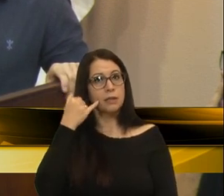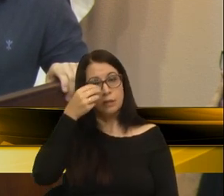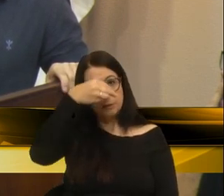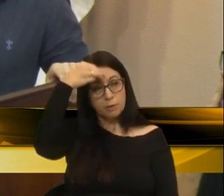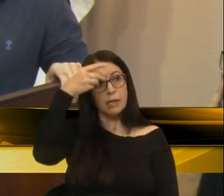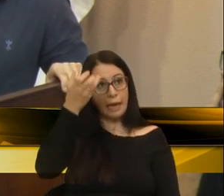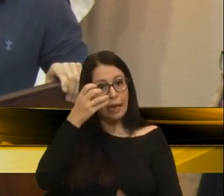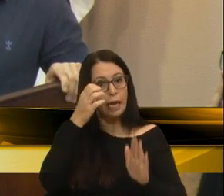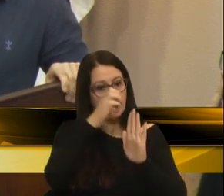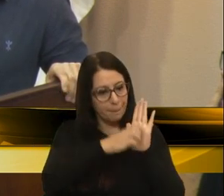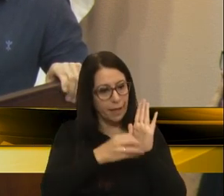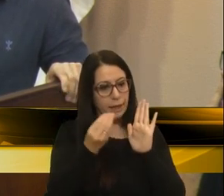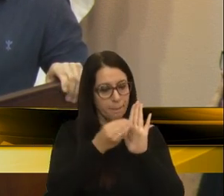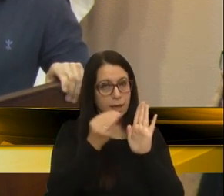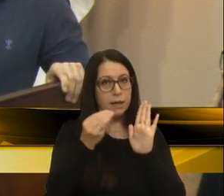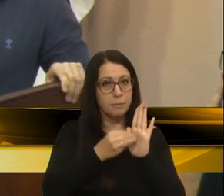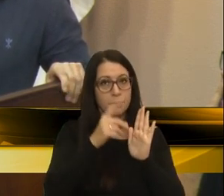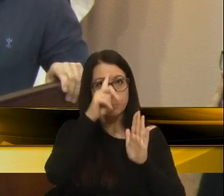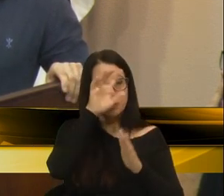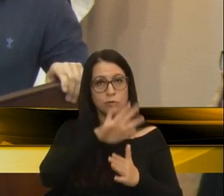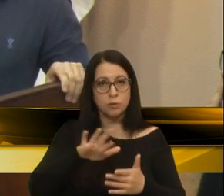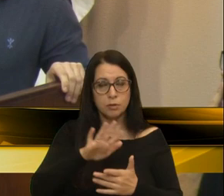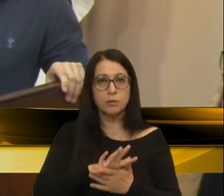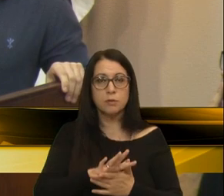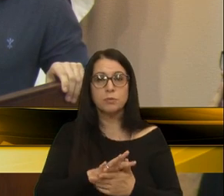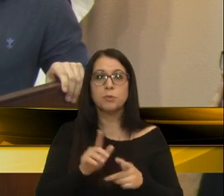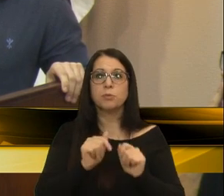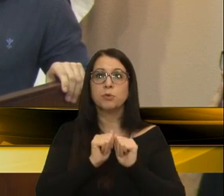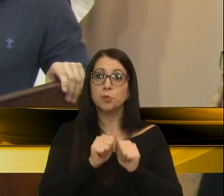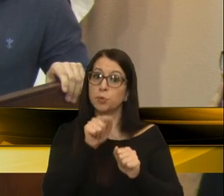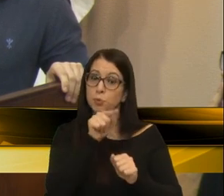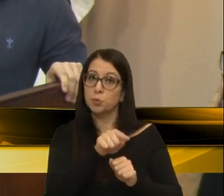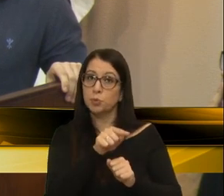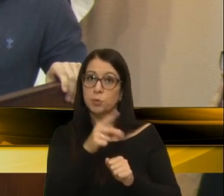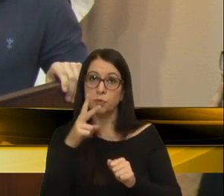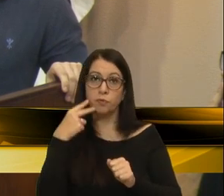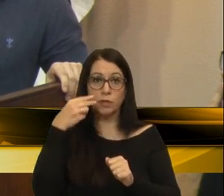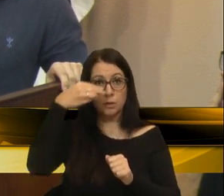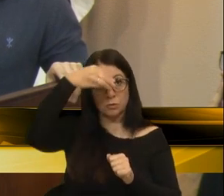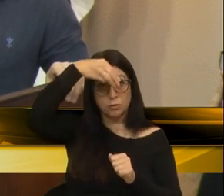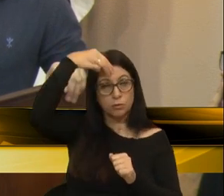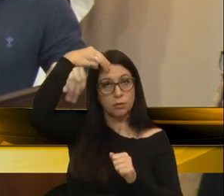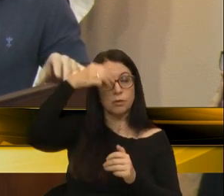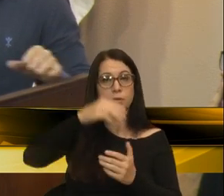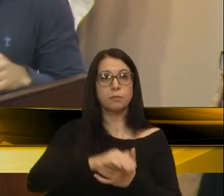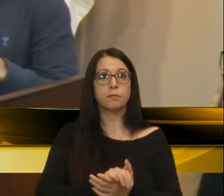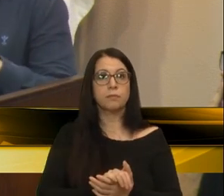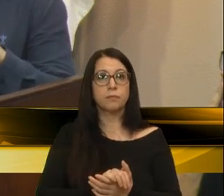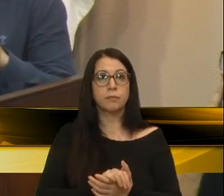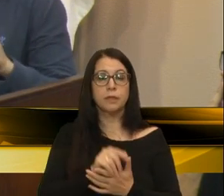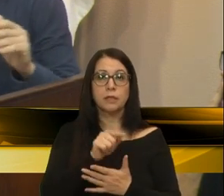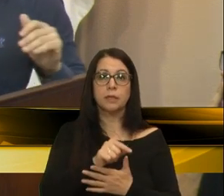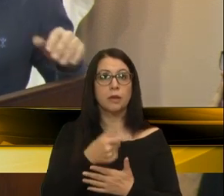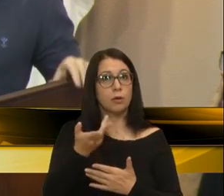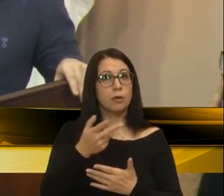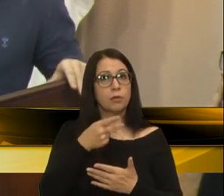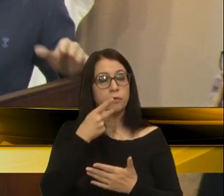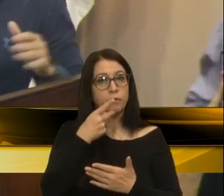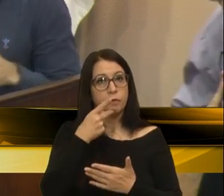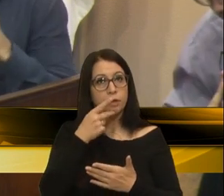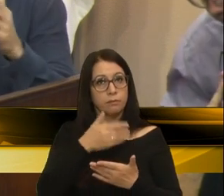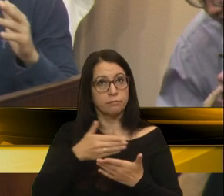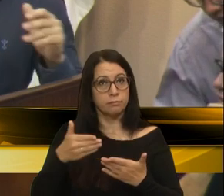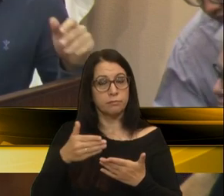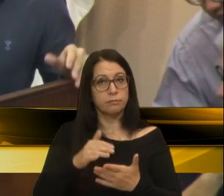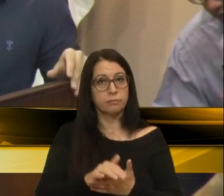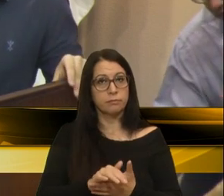quer emendas para o Hospital Geral. E através do senhor, vereador Kiko, e agora nós vamos falar, a partir de